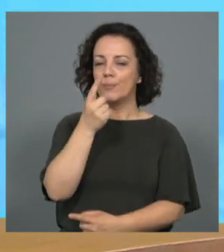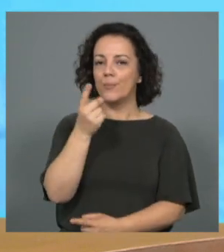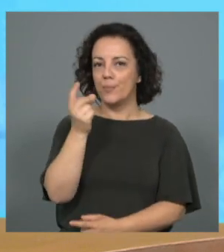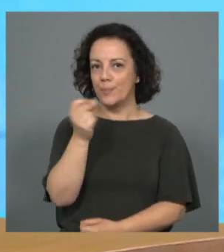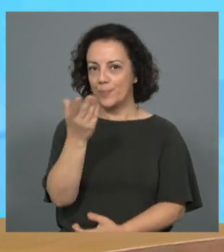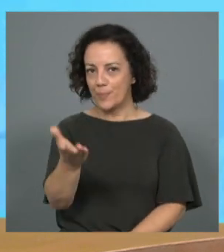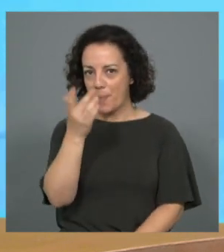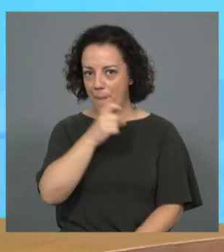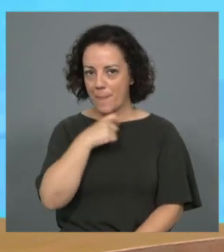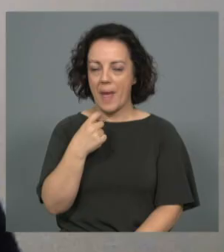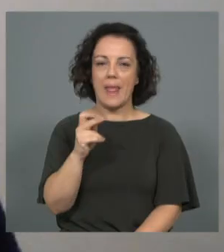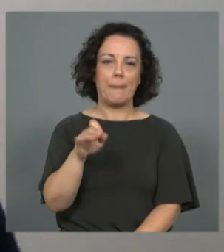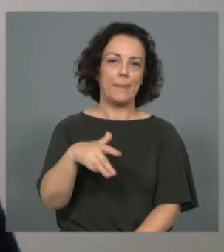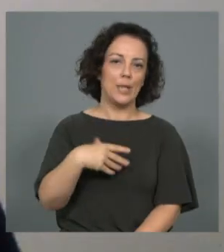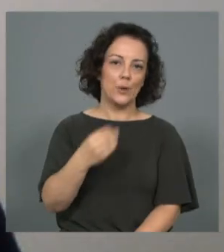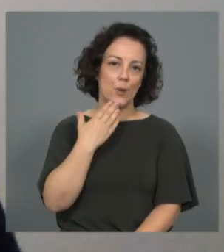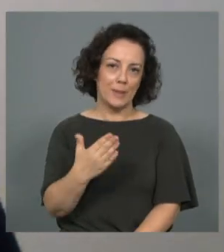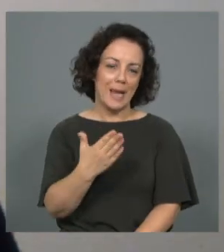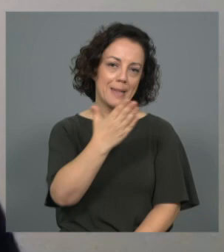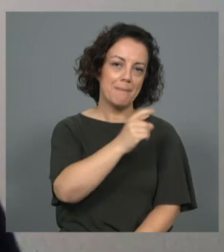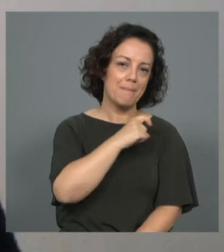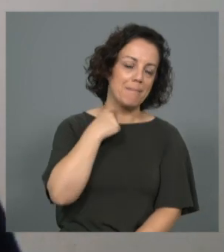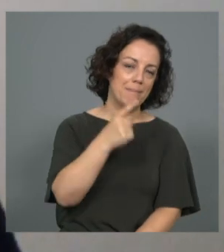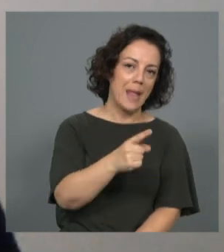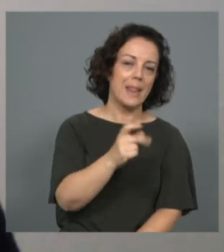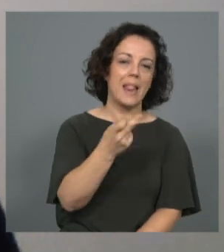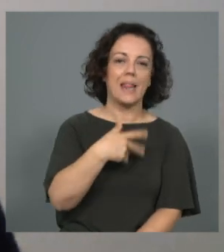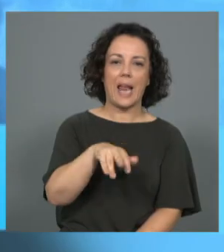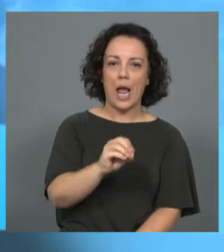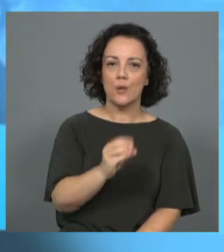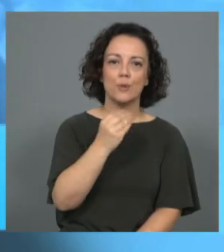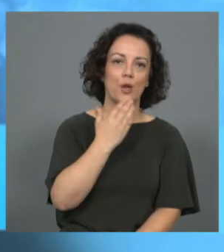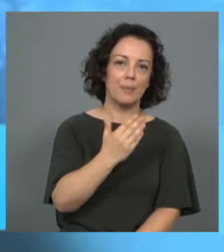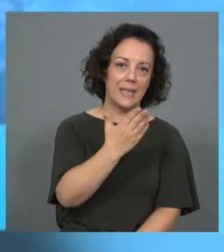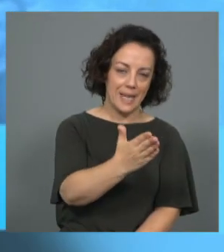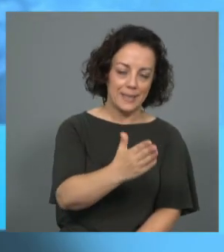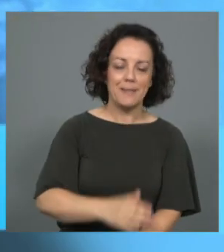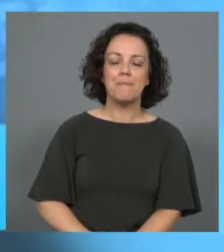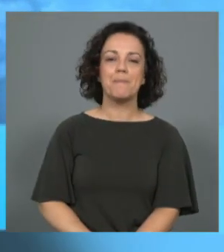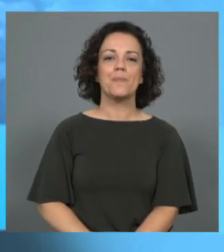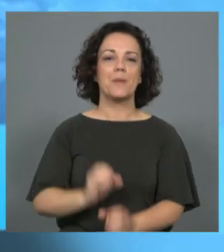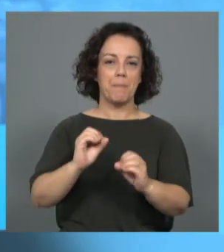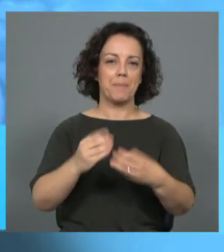cônego Adriano Borges por estar neste programa. E começávamos por si, cônego Adriano,